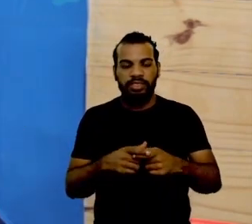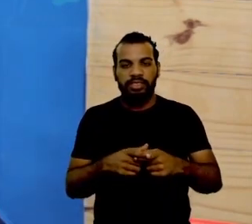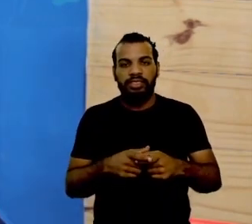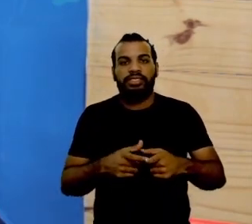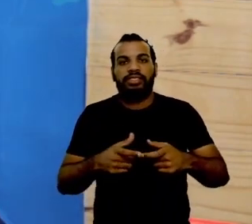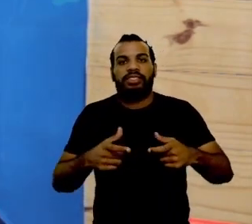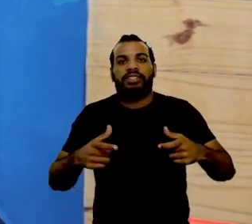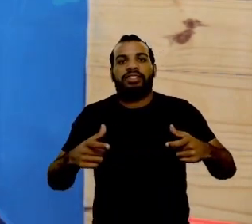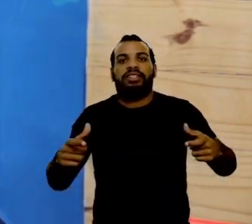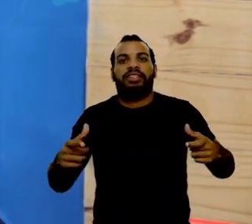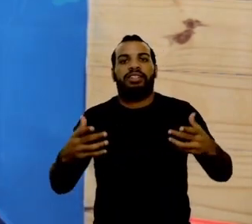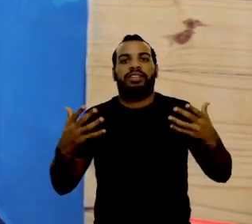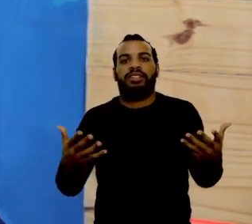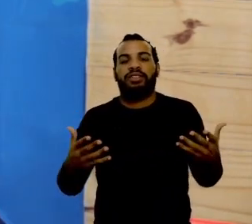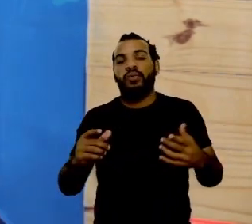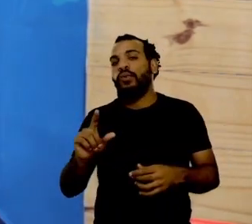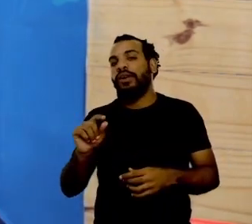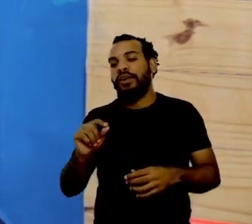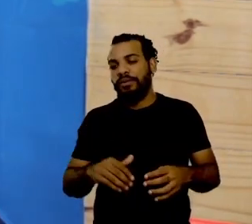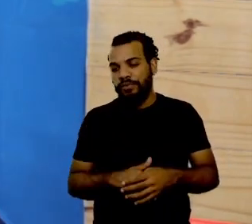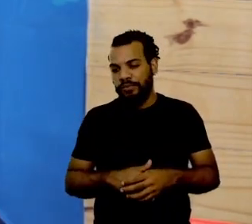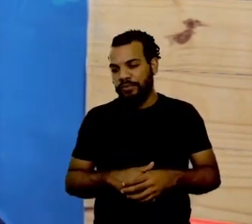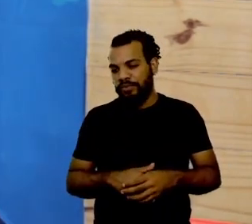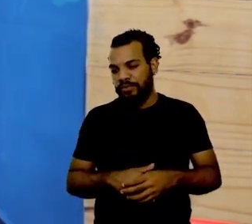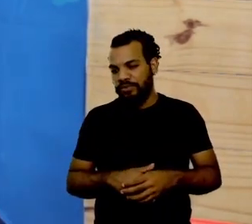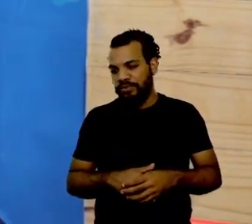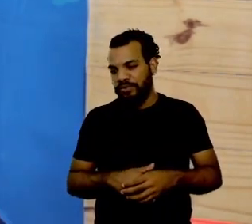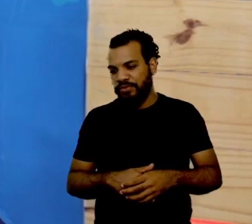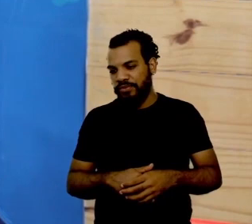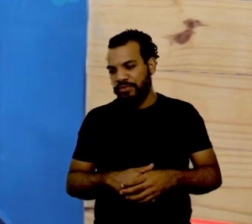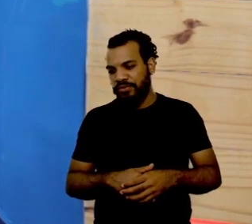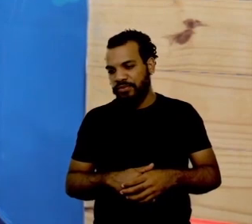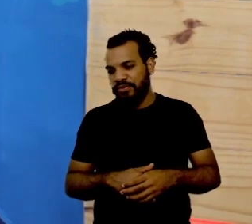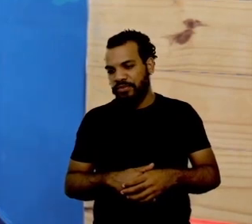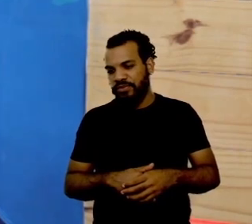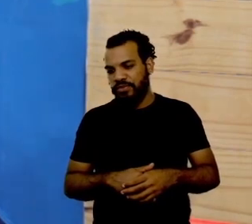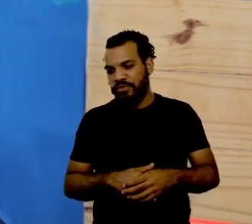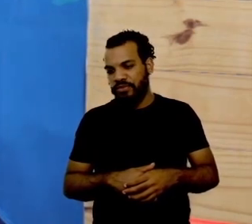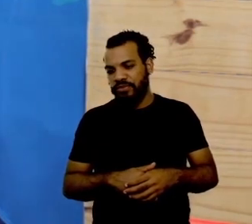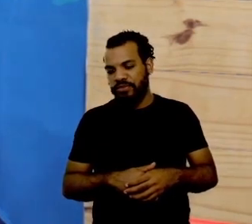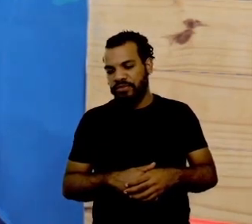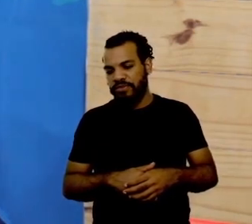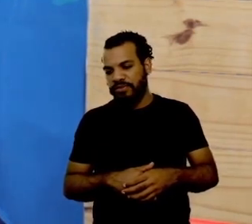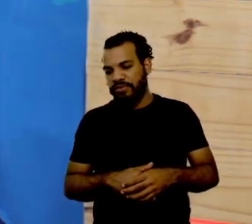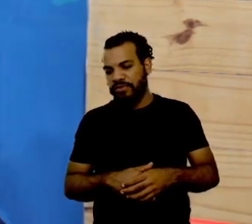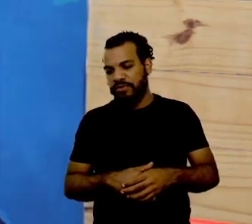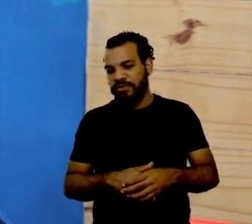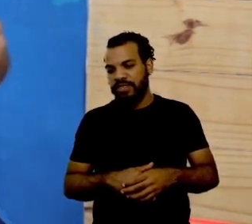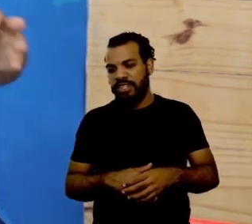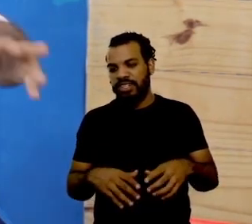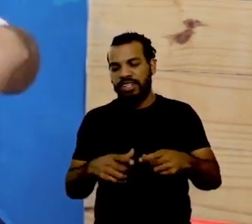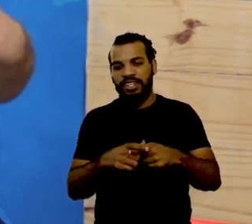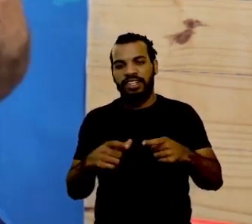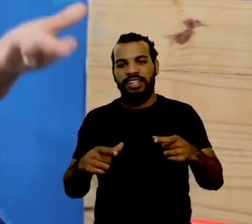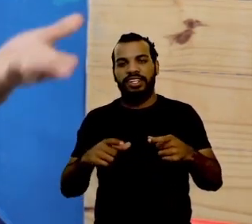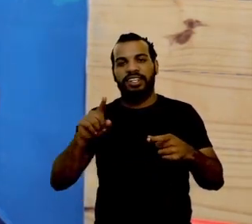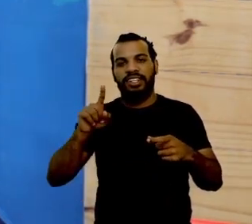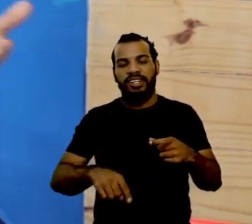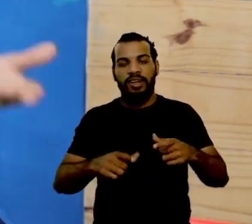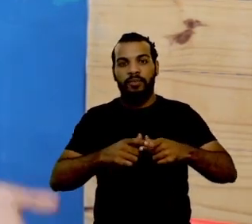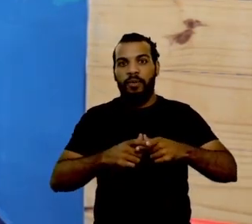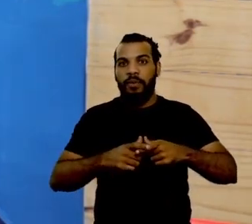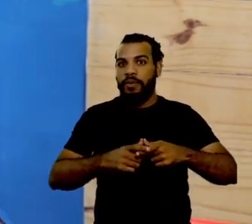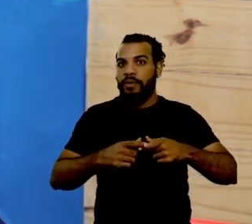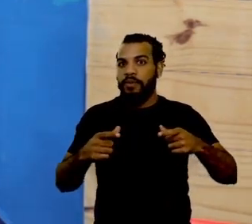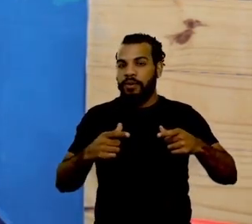aumentar em função de quê, abençoado? Do calor. Então, a dilatação térmica nada mais é de que o aumento das dimensões